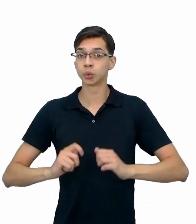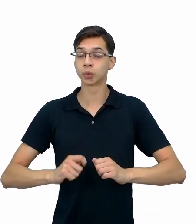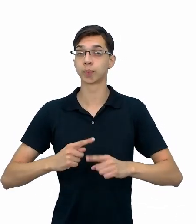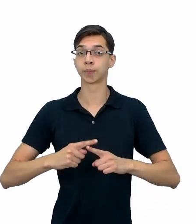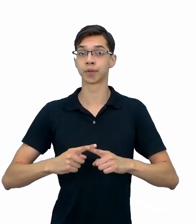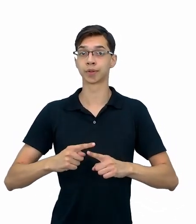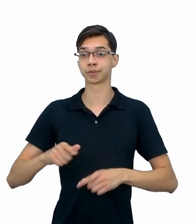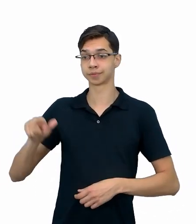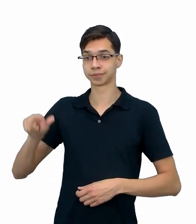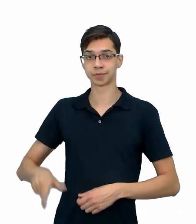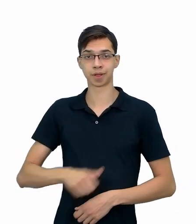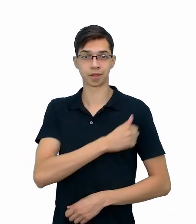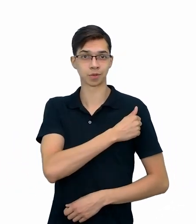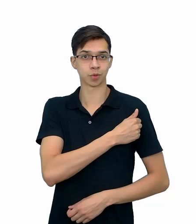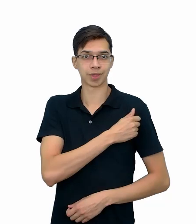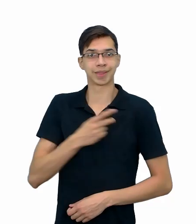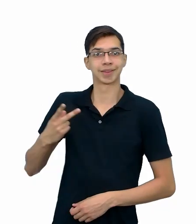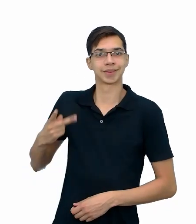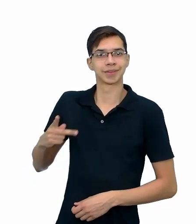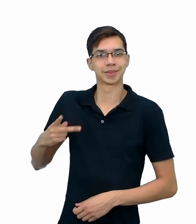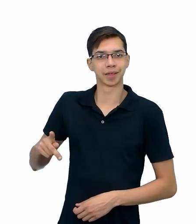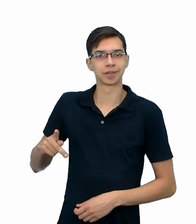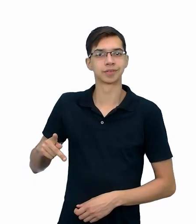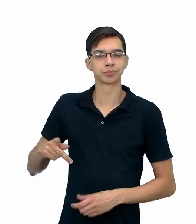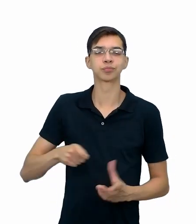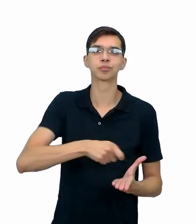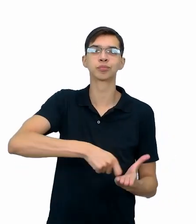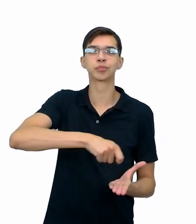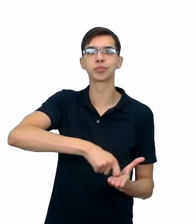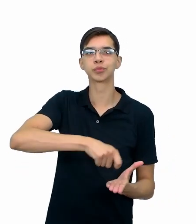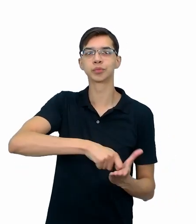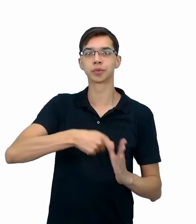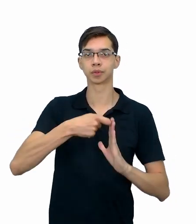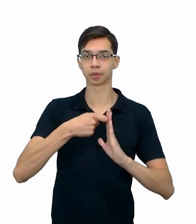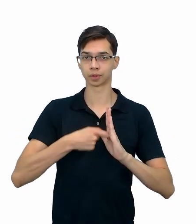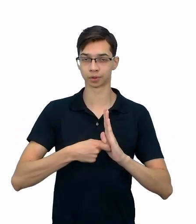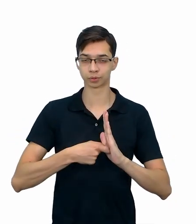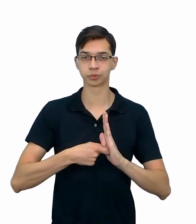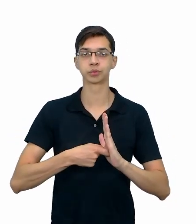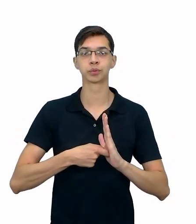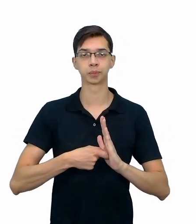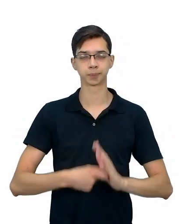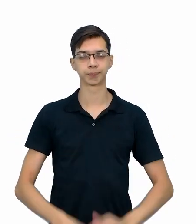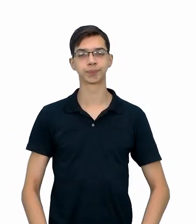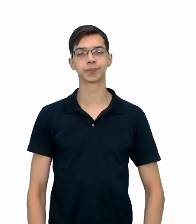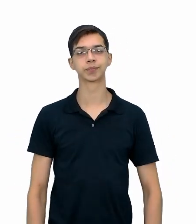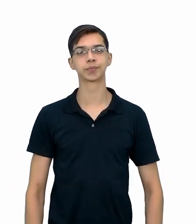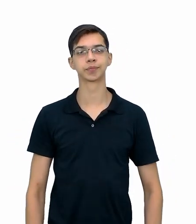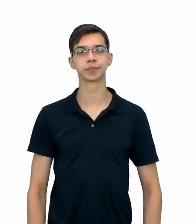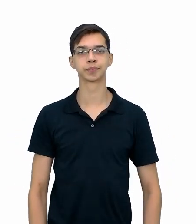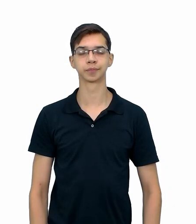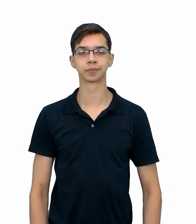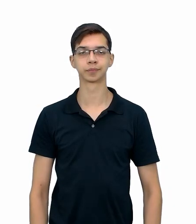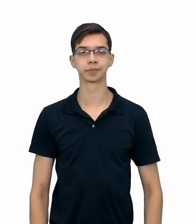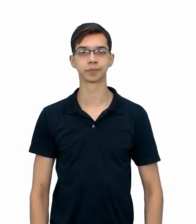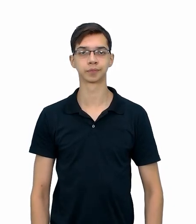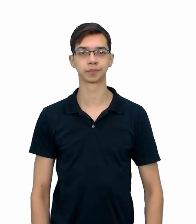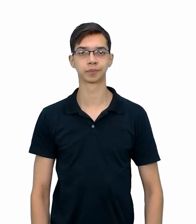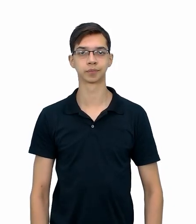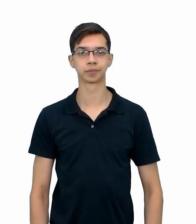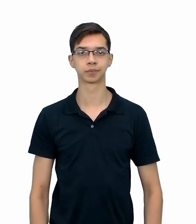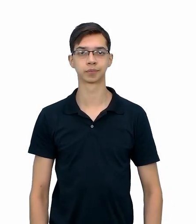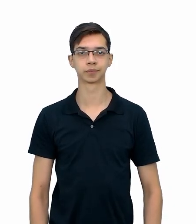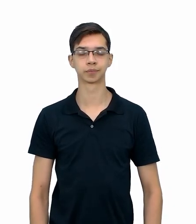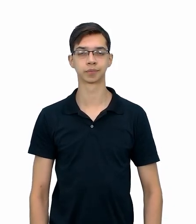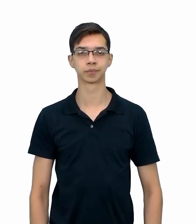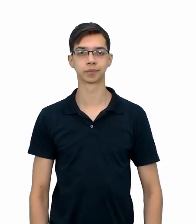textual, né? Onde ele vai ser o autor do seu próprio texto. E aí ele vai poder, enfim, chegar ao foco